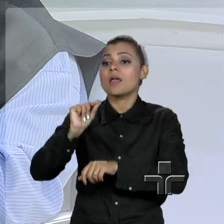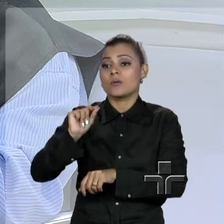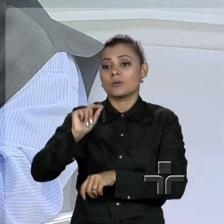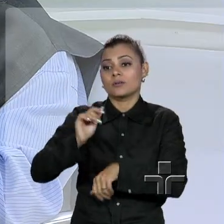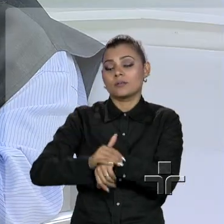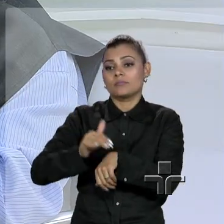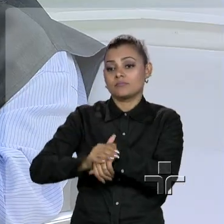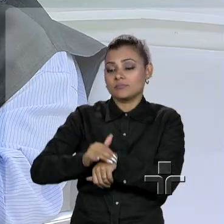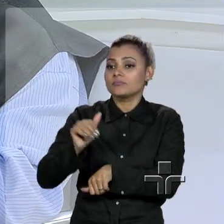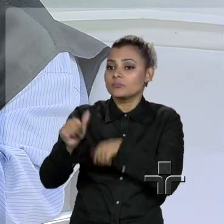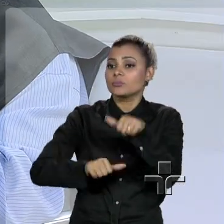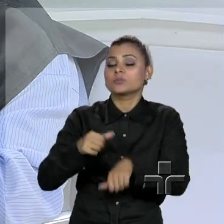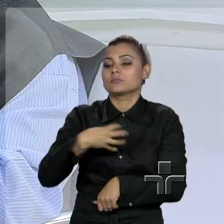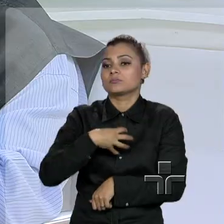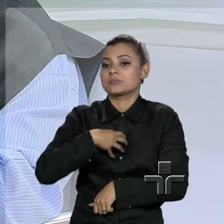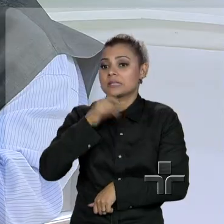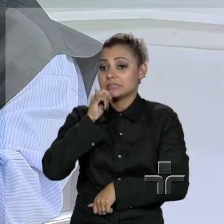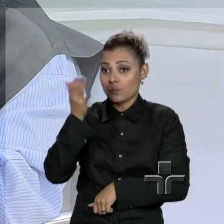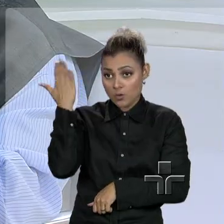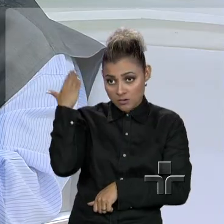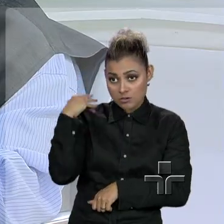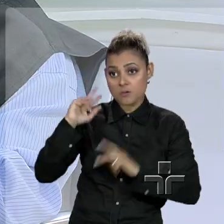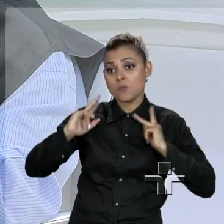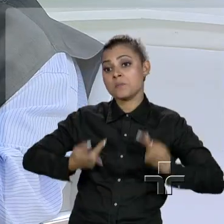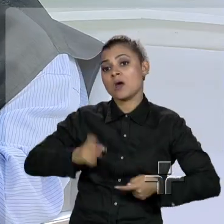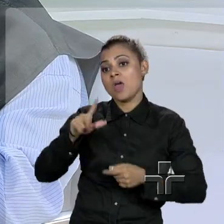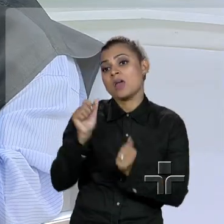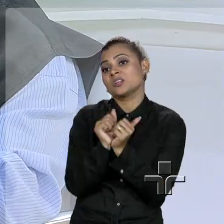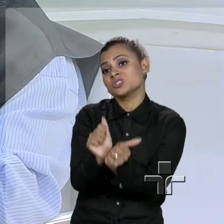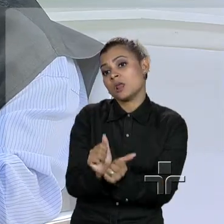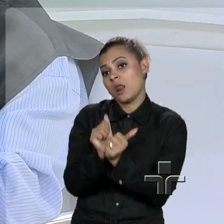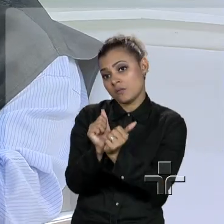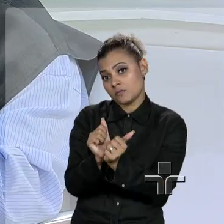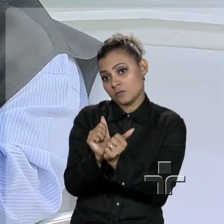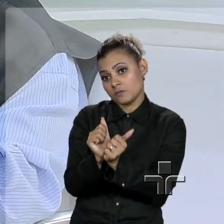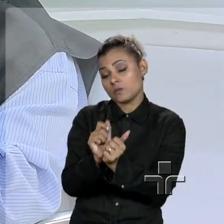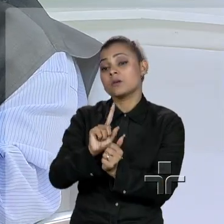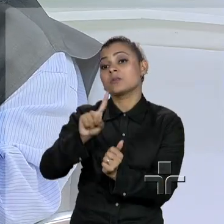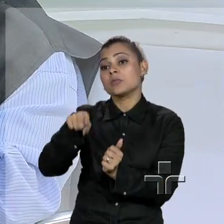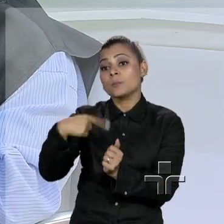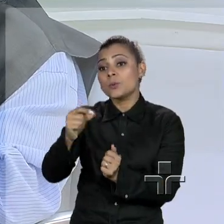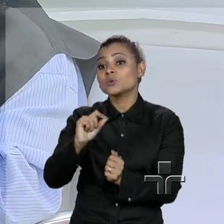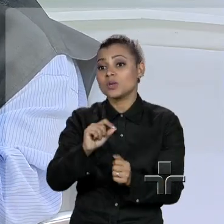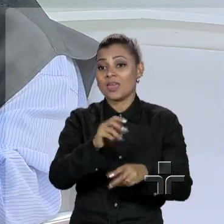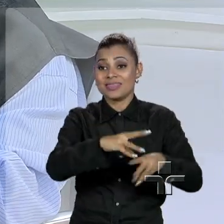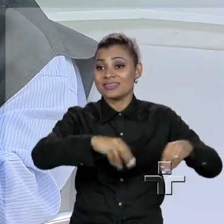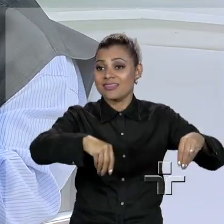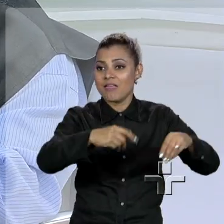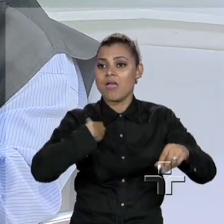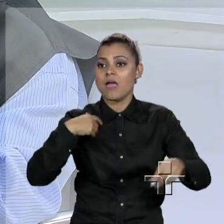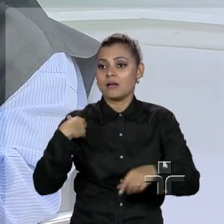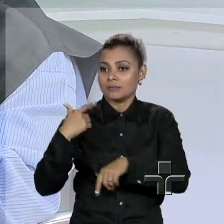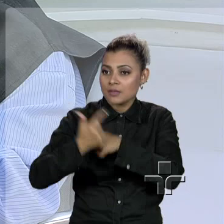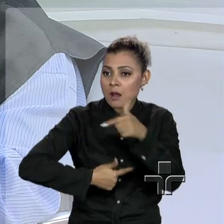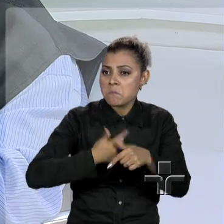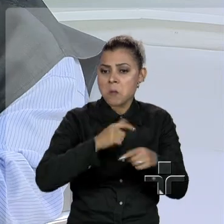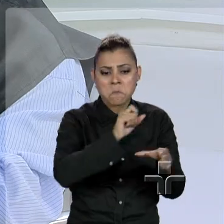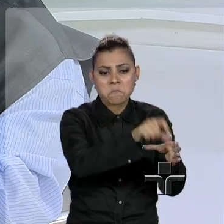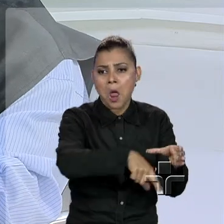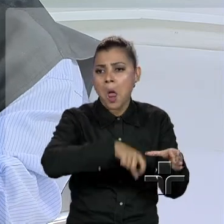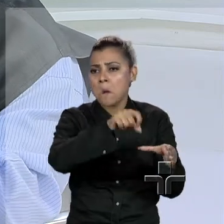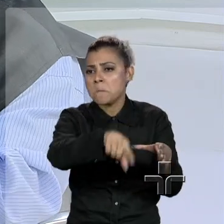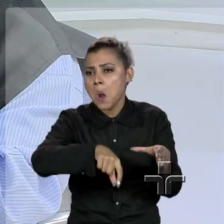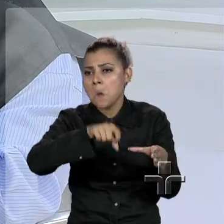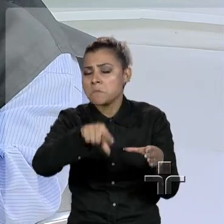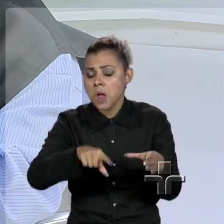civilizatória. O homem era escravo primeiro, depois foi escravo da terra, depois se